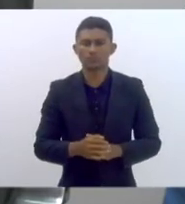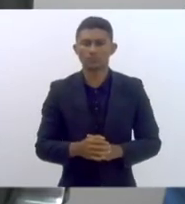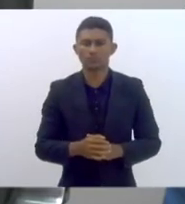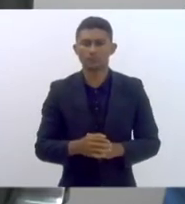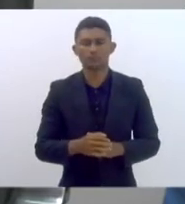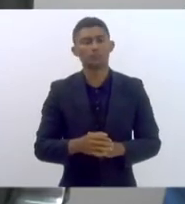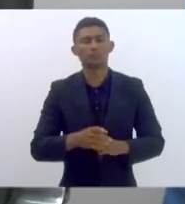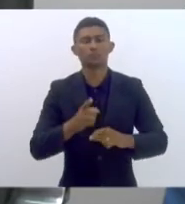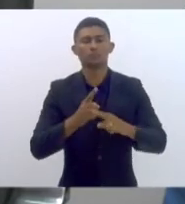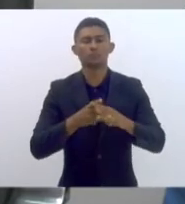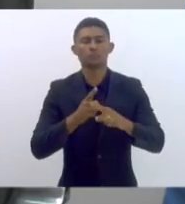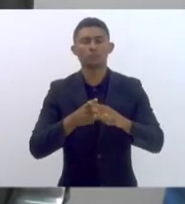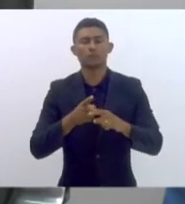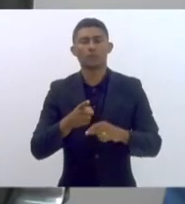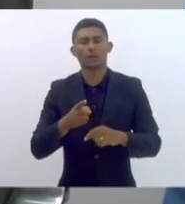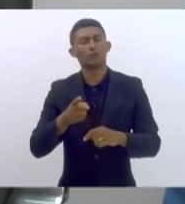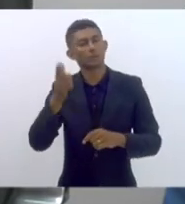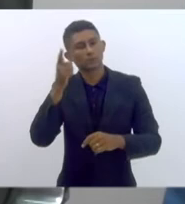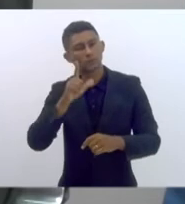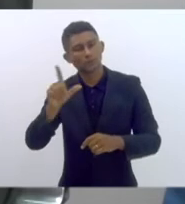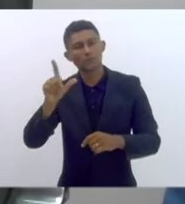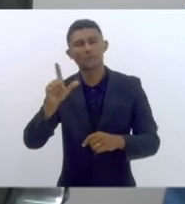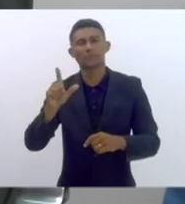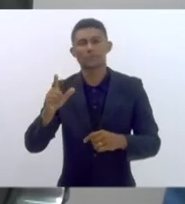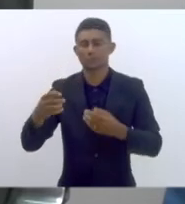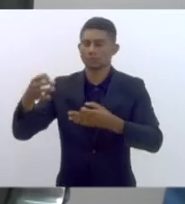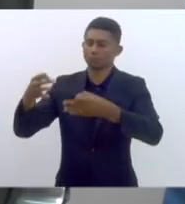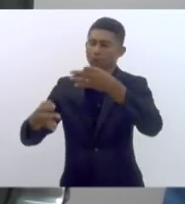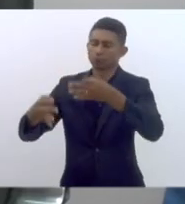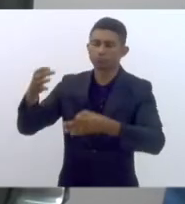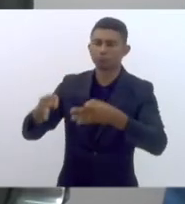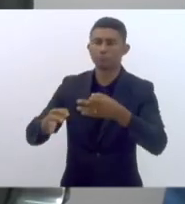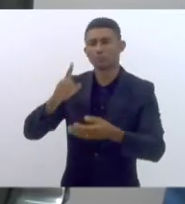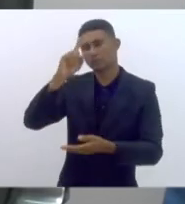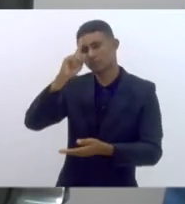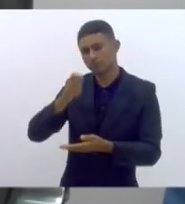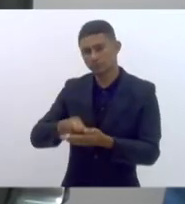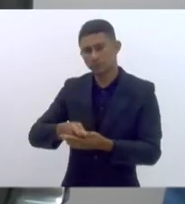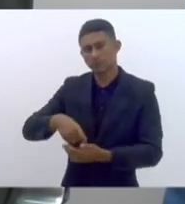conseguidos em decisões judiciais aqui,